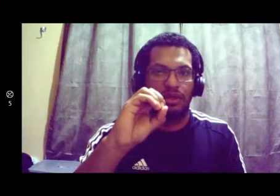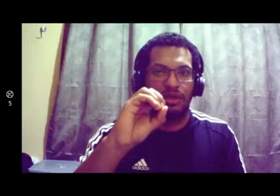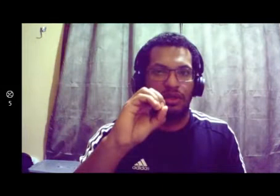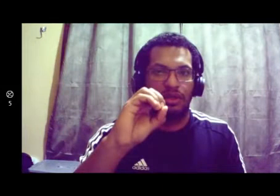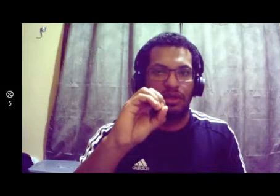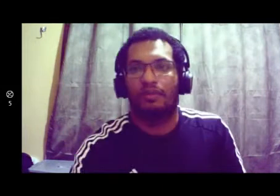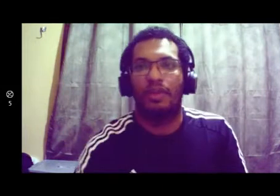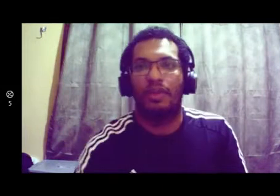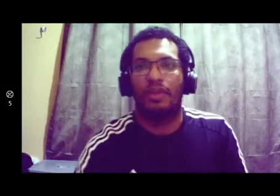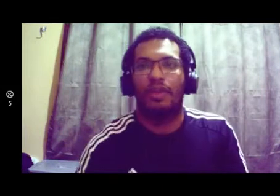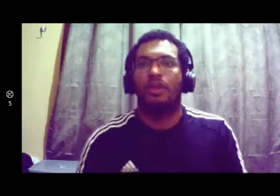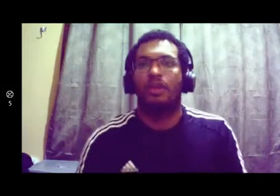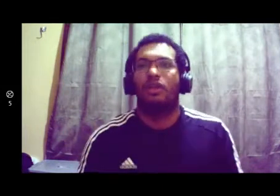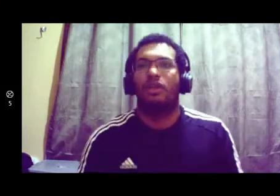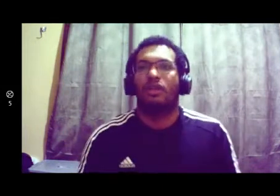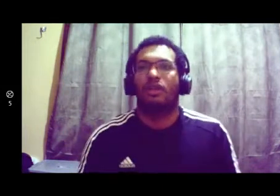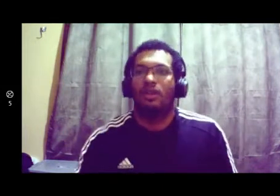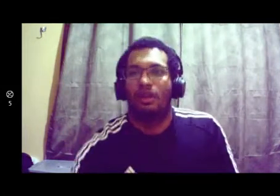Outubro.